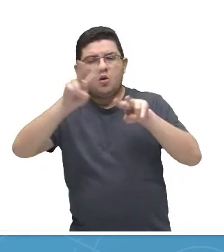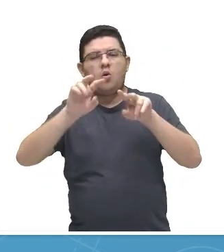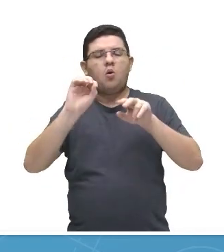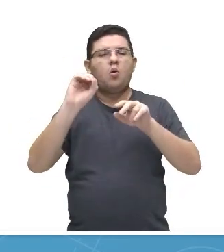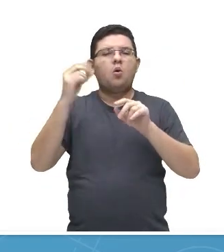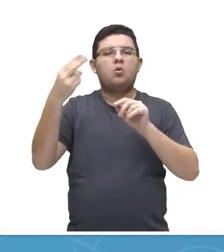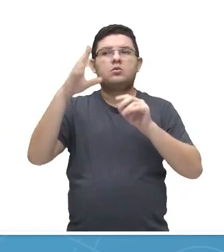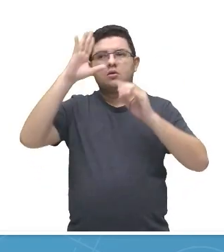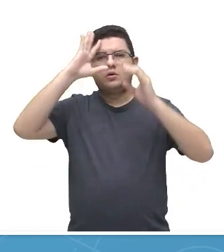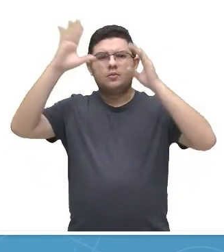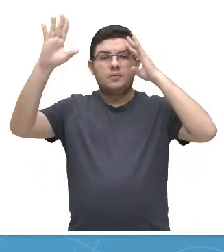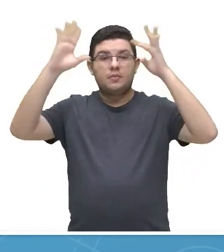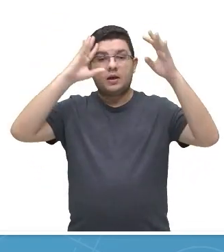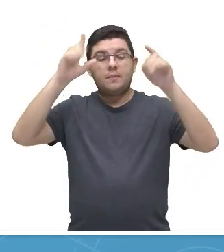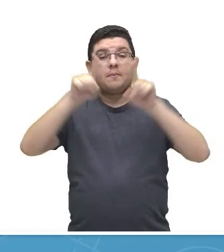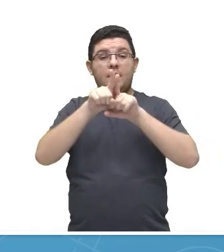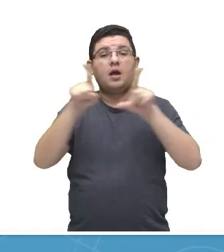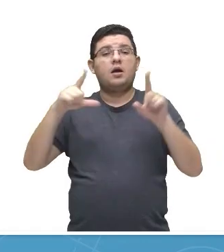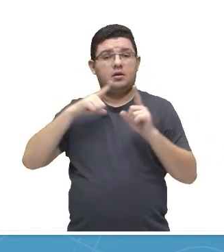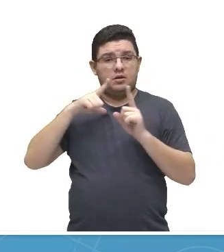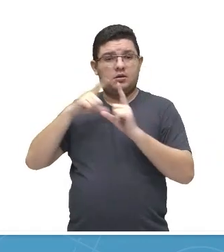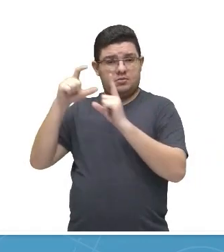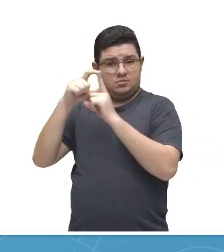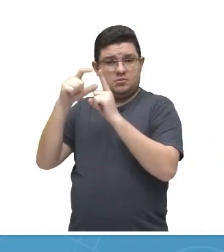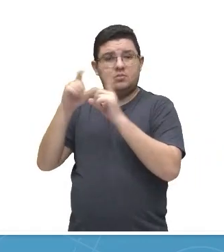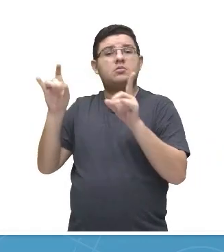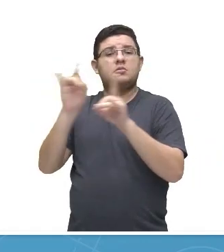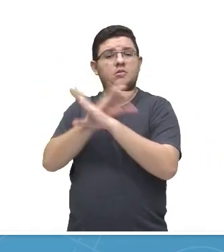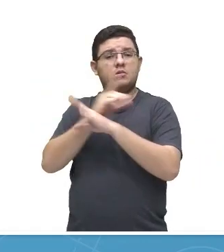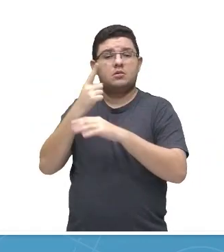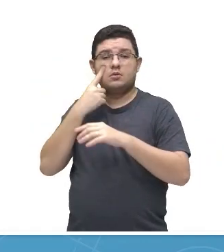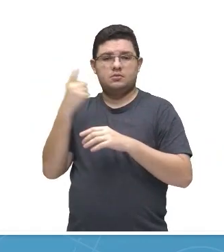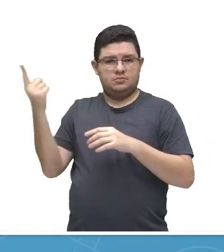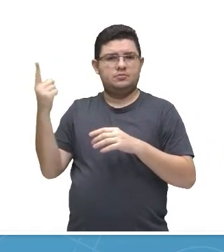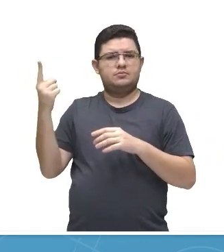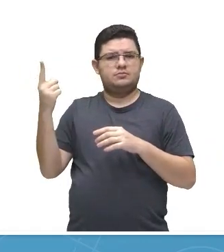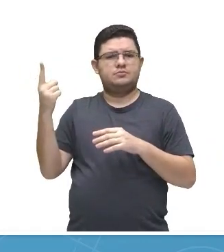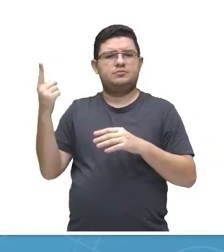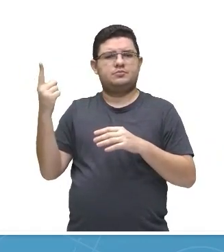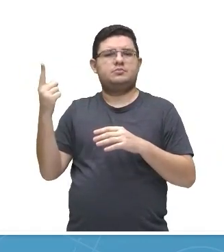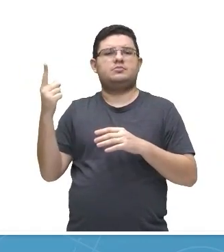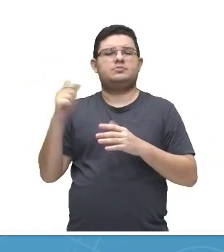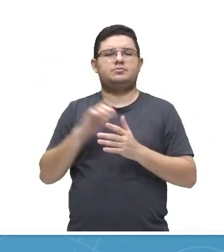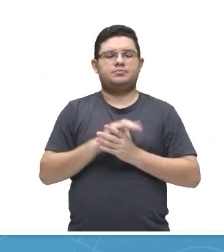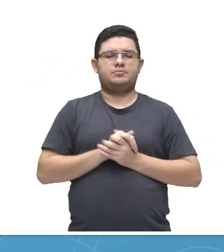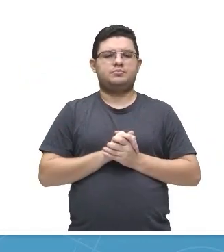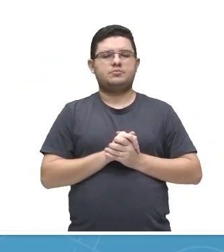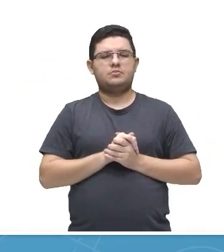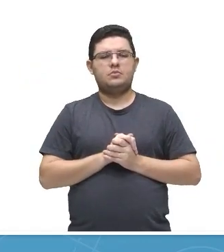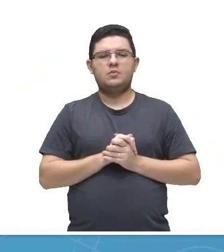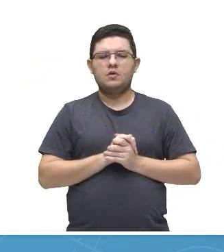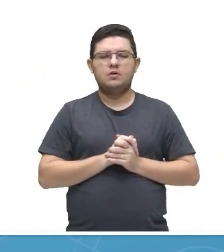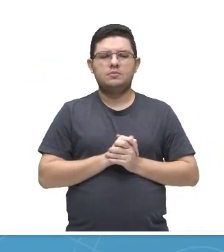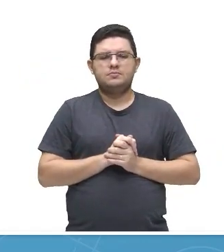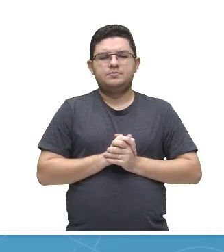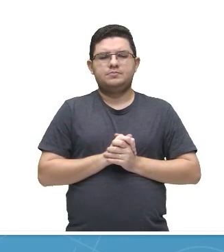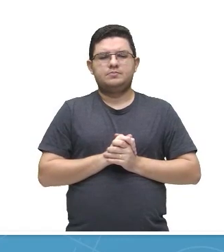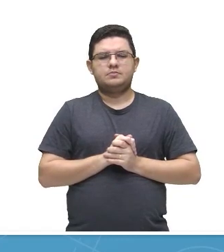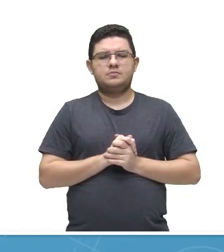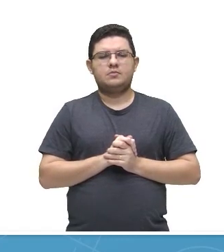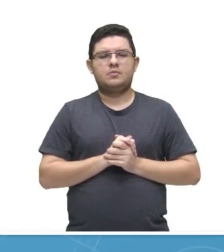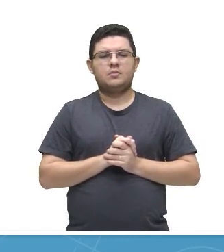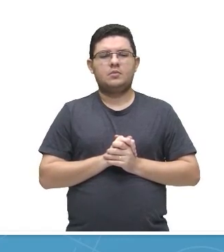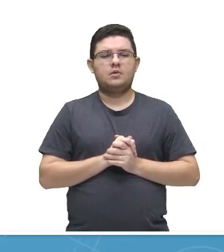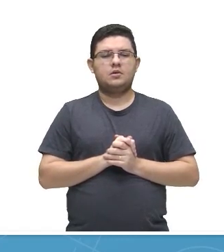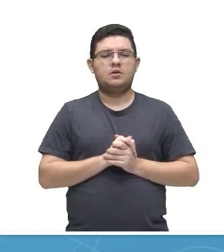existência imaginária. Mas ele tem existência própria, certo? Que fique bem claro para você. E